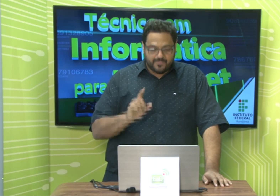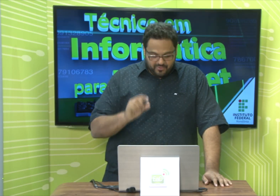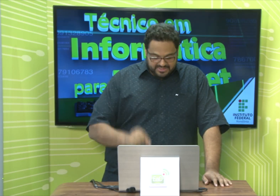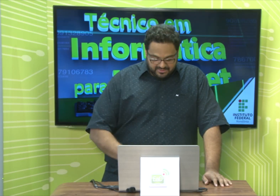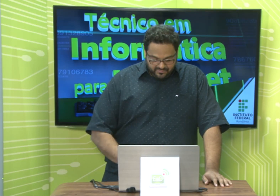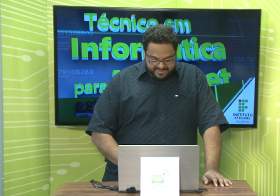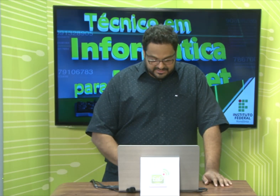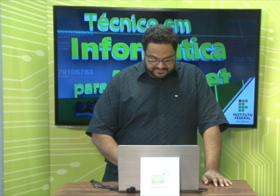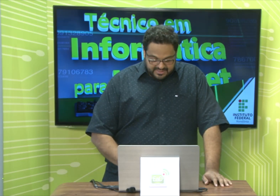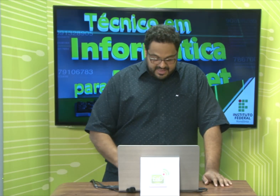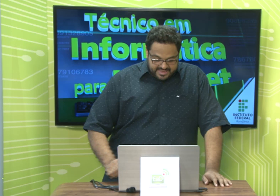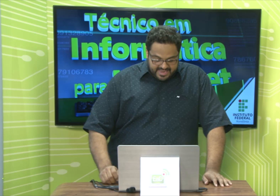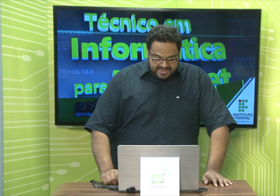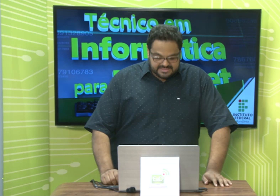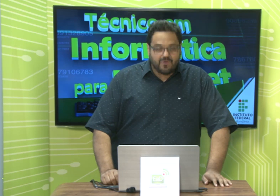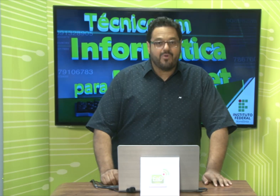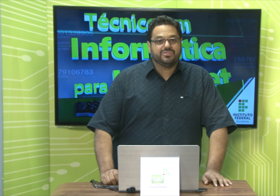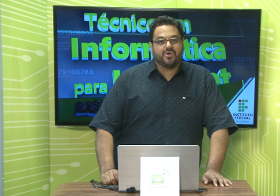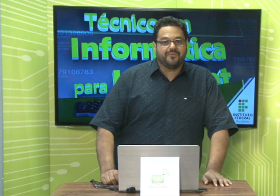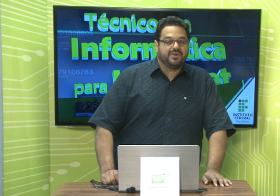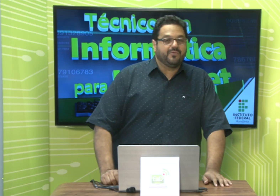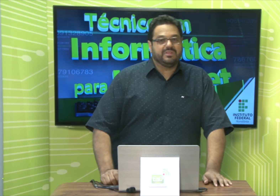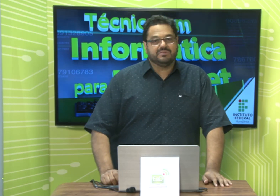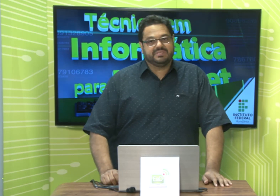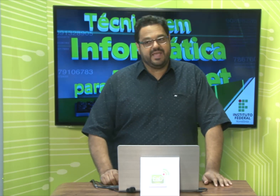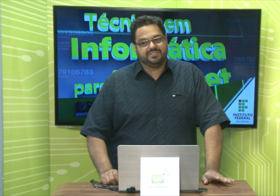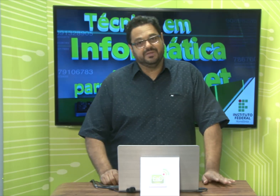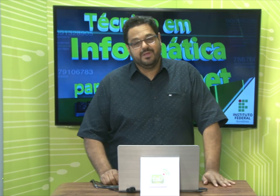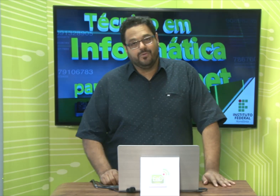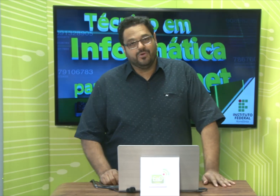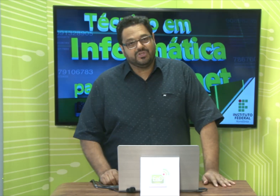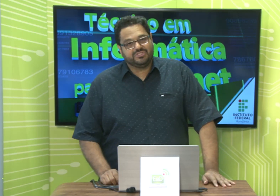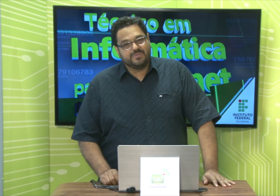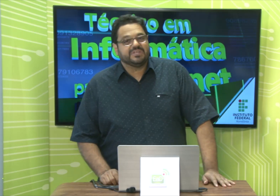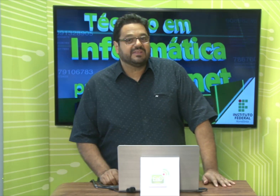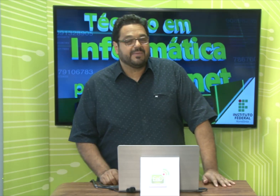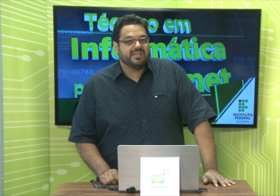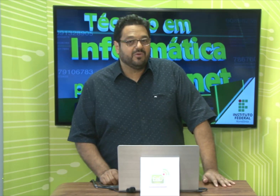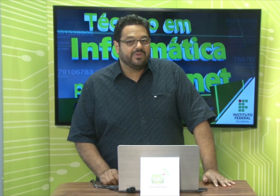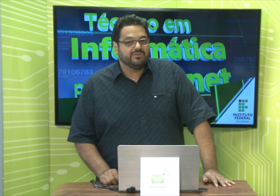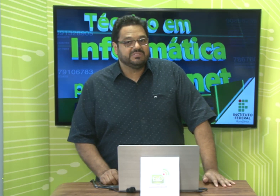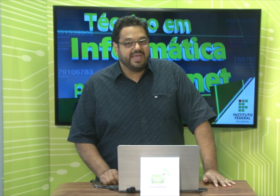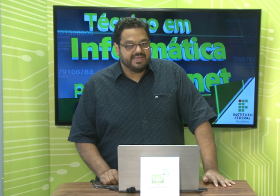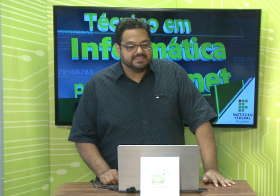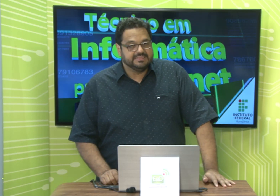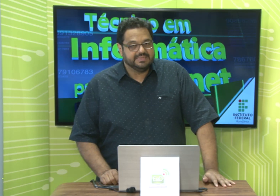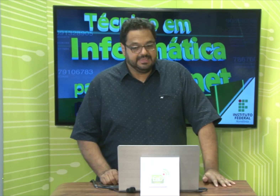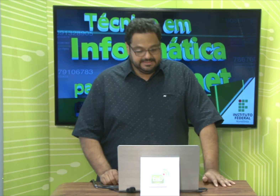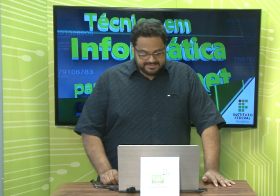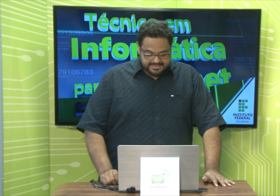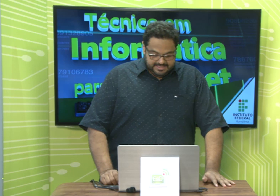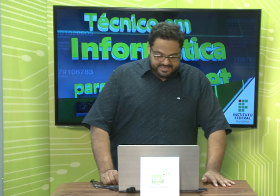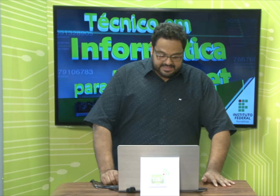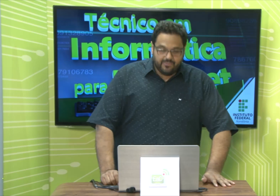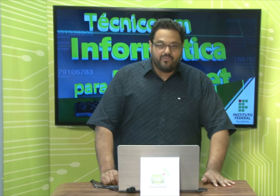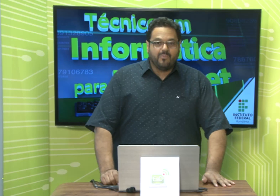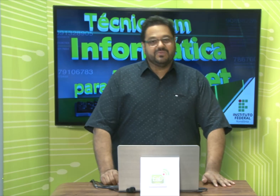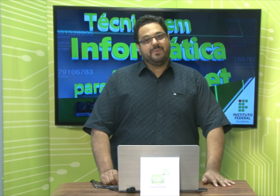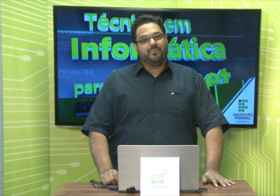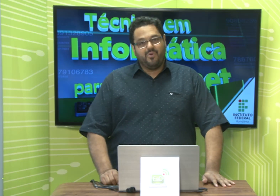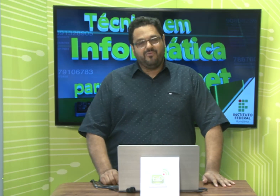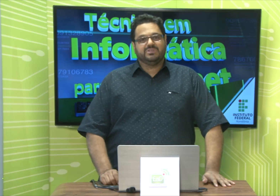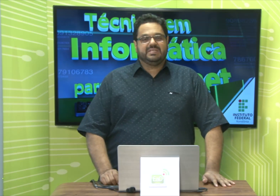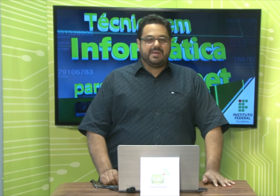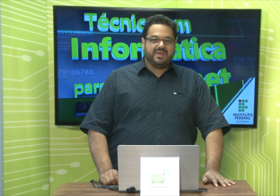Então tome cuidado com isso. Em relação ao software, o Windows 7, hoje nós estamos já trabalhando com Windows 10, né? Então